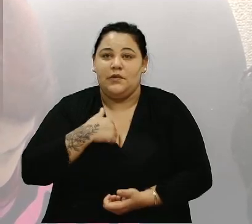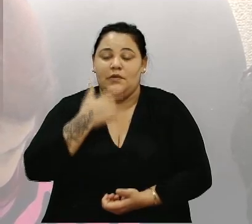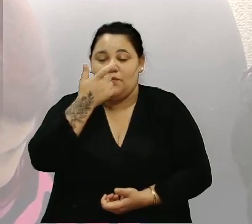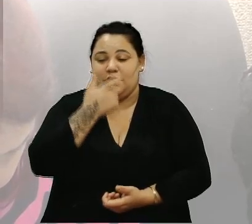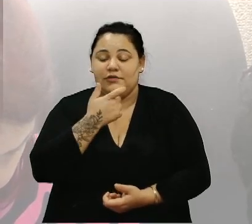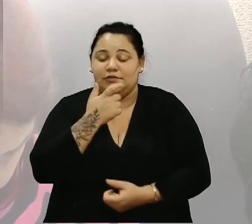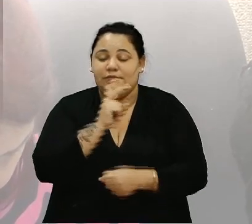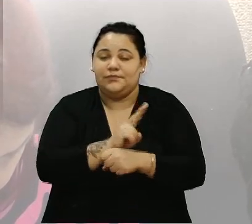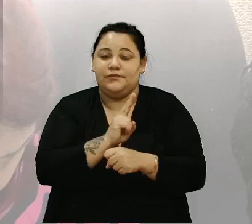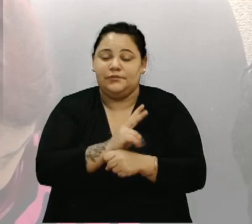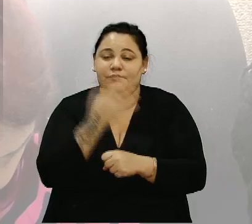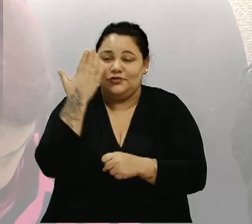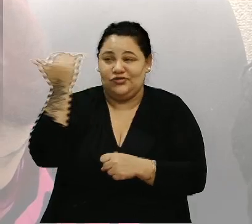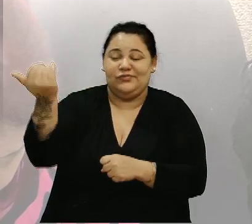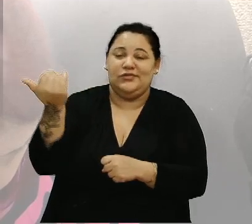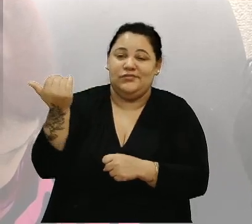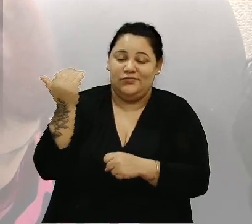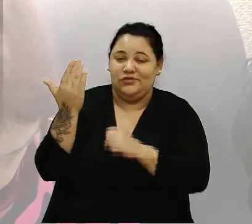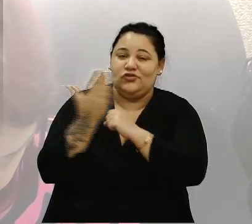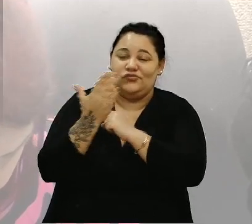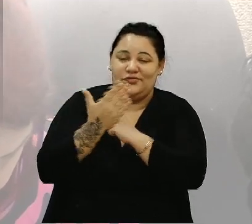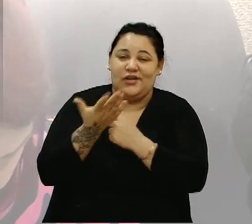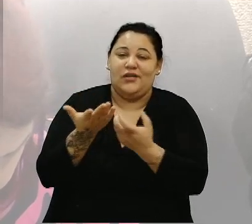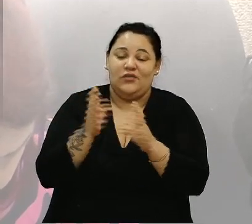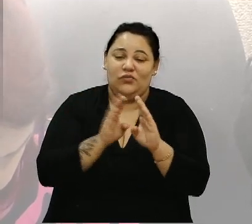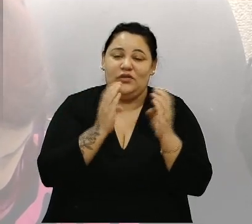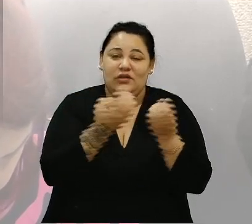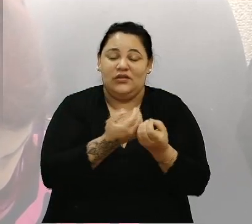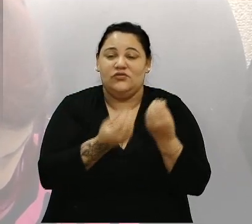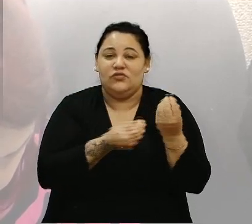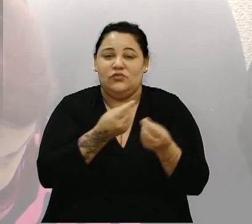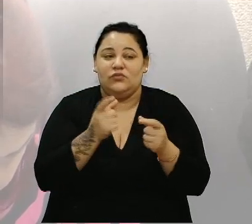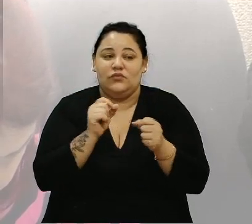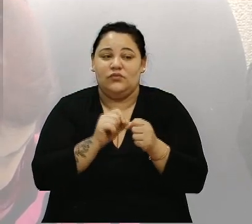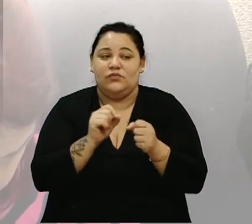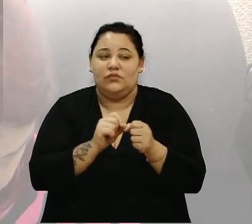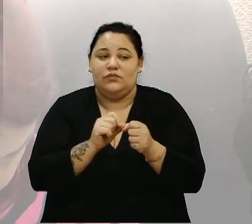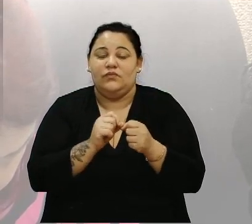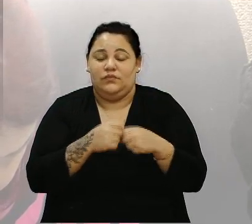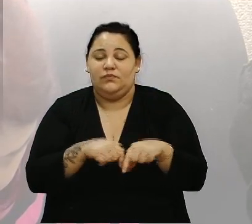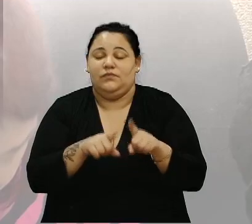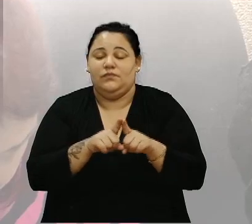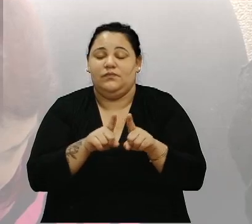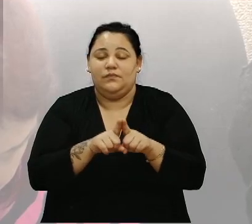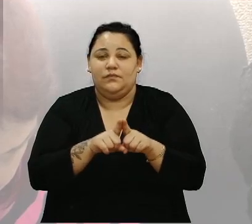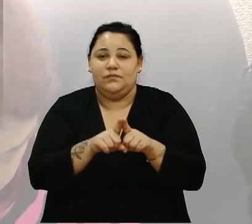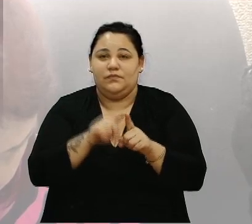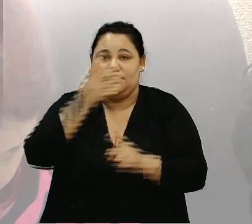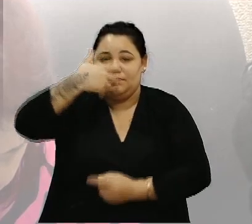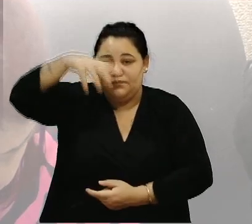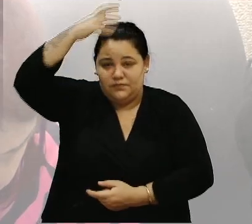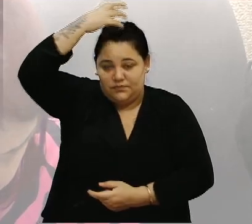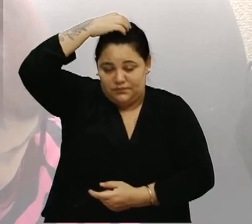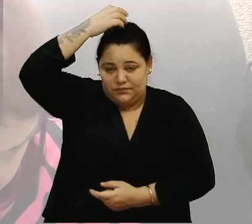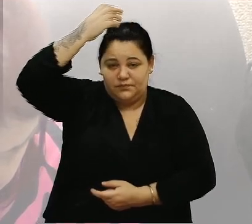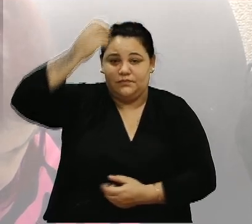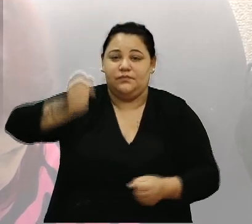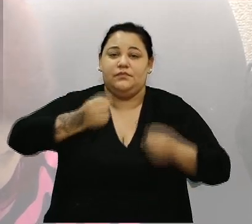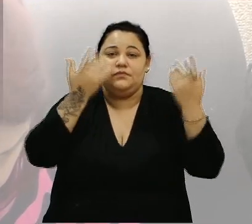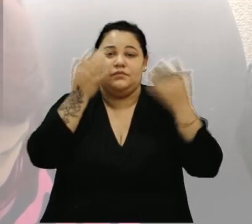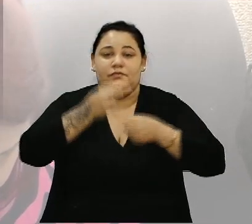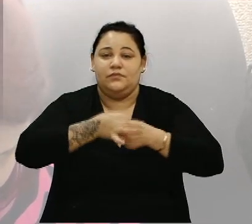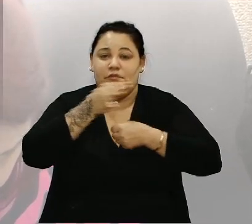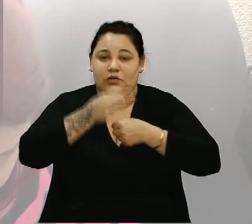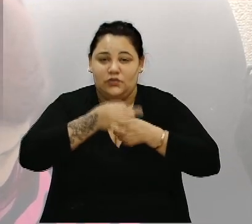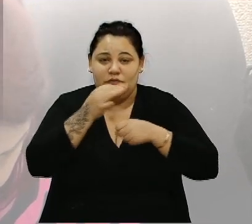nossa comunidade, tanto fazia com as nossas candidatas à Rainha da Festa da Uva ou